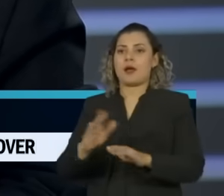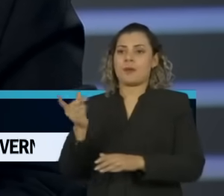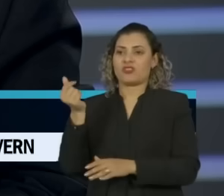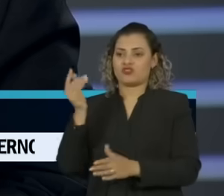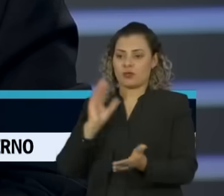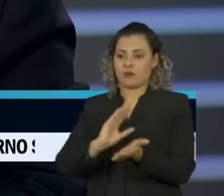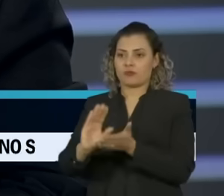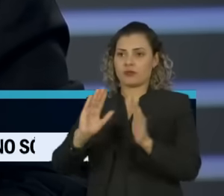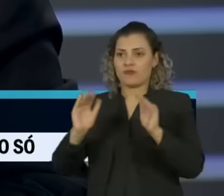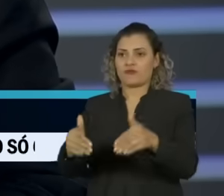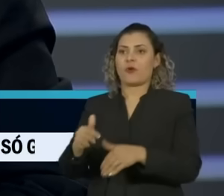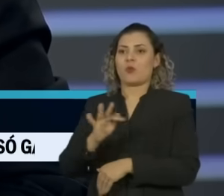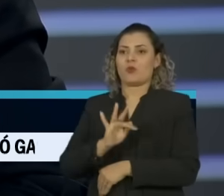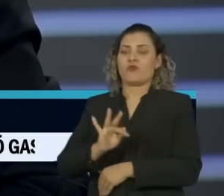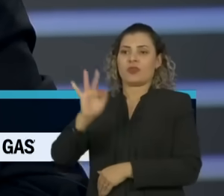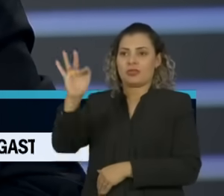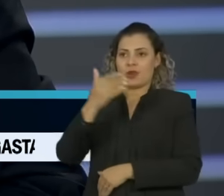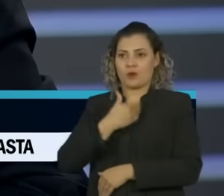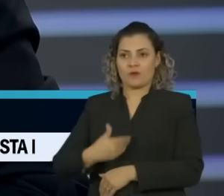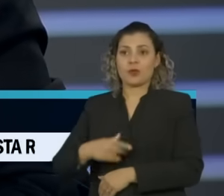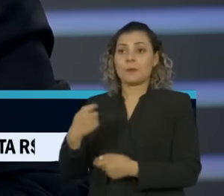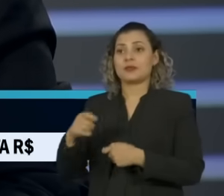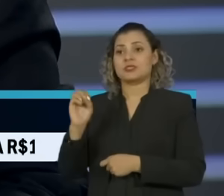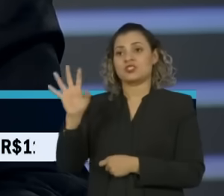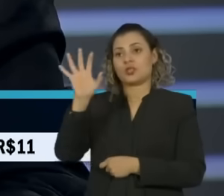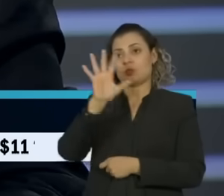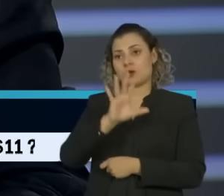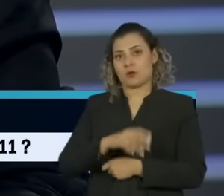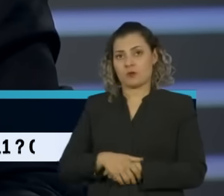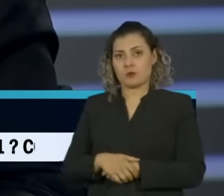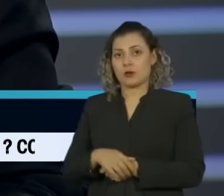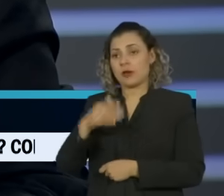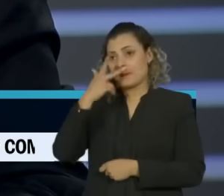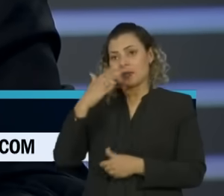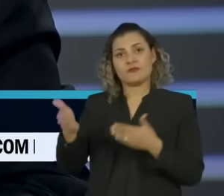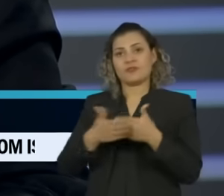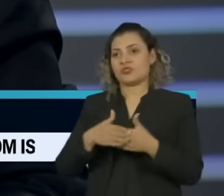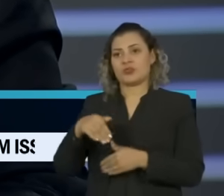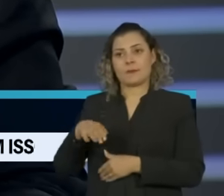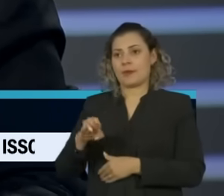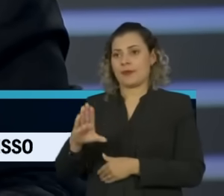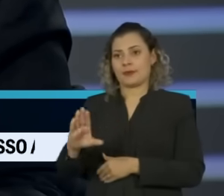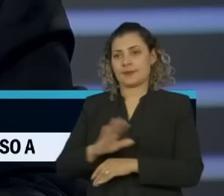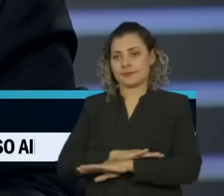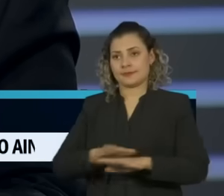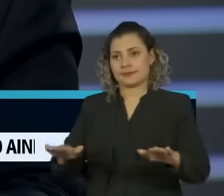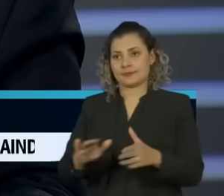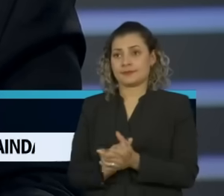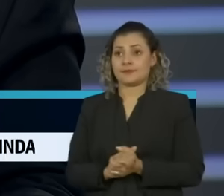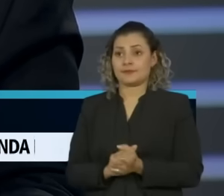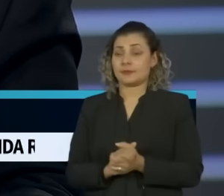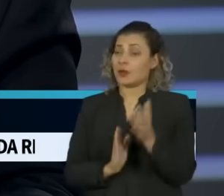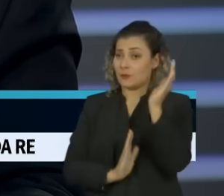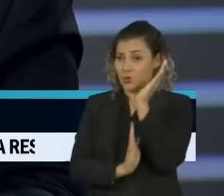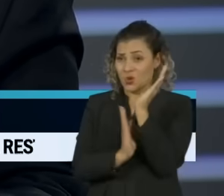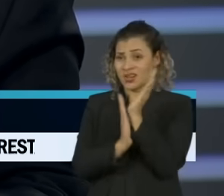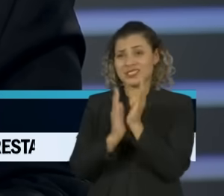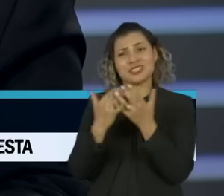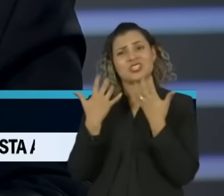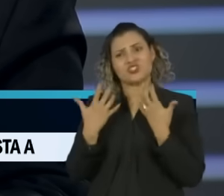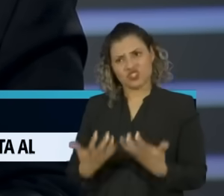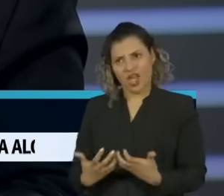verba da educação federal, devia ser estadual. Eu acho que devia fechar o MEC, né? A burocracia é